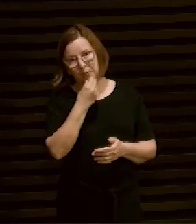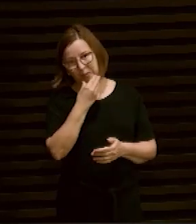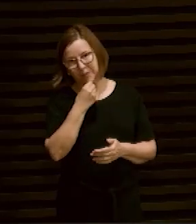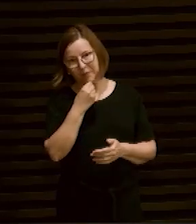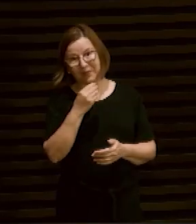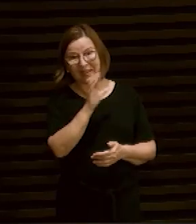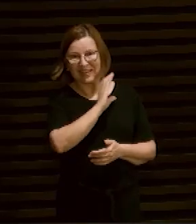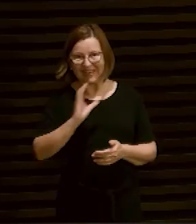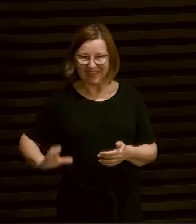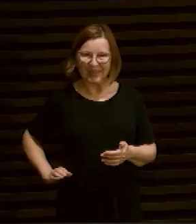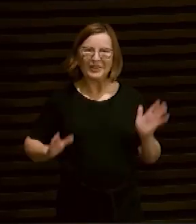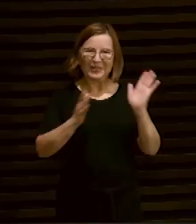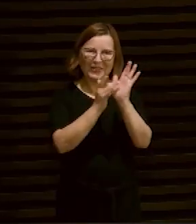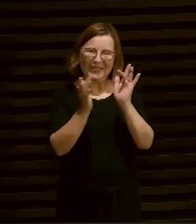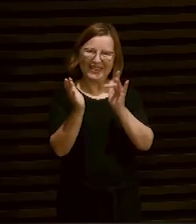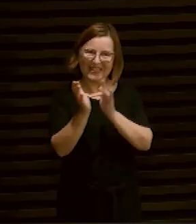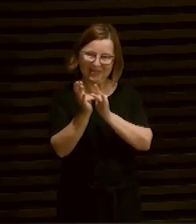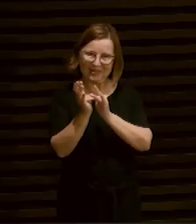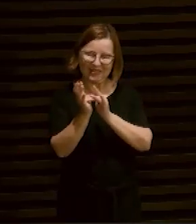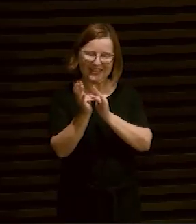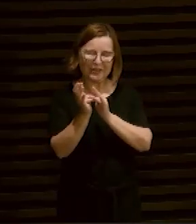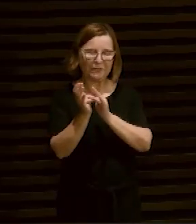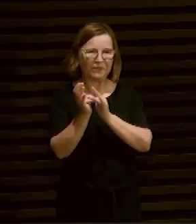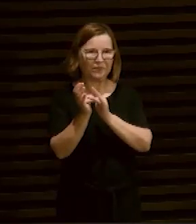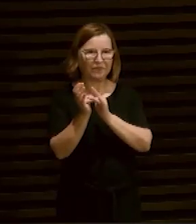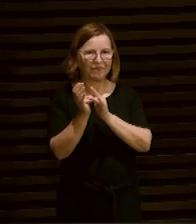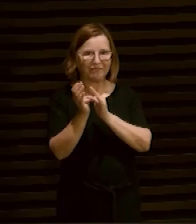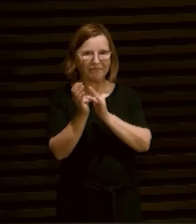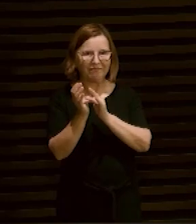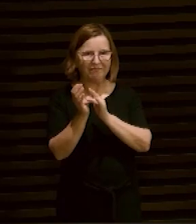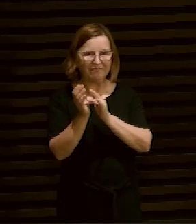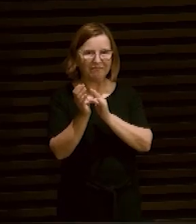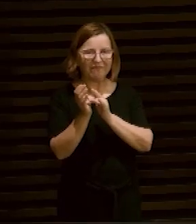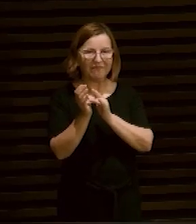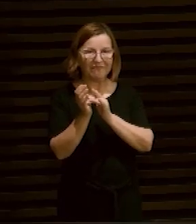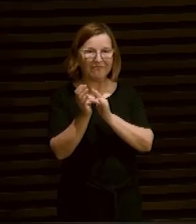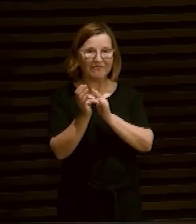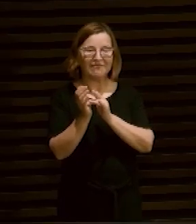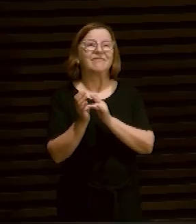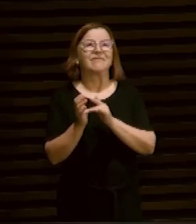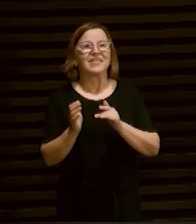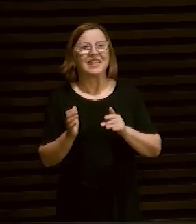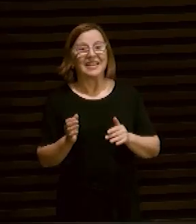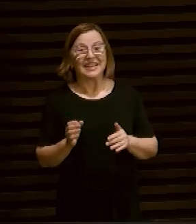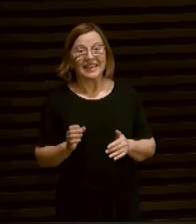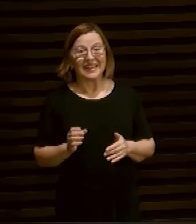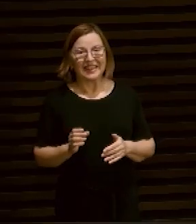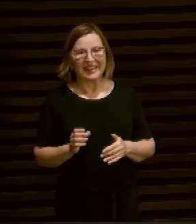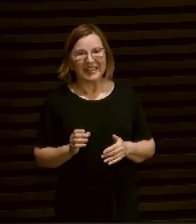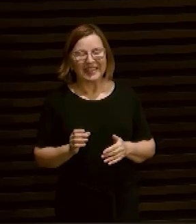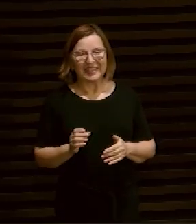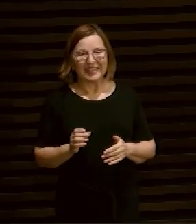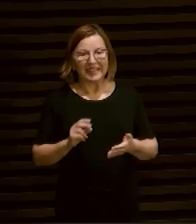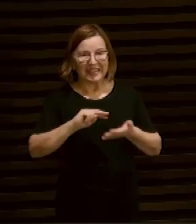Jesus é a encarnação de Deus no homem. É o Salvador,